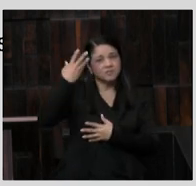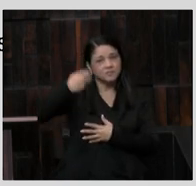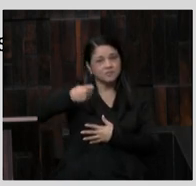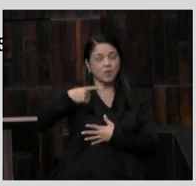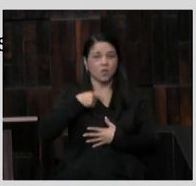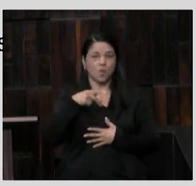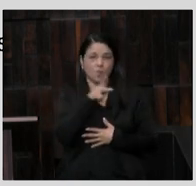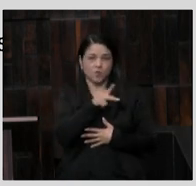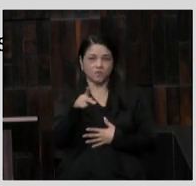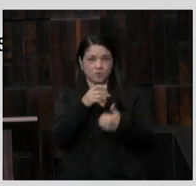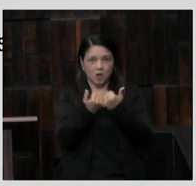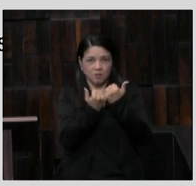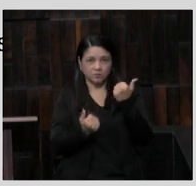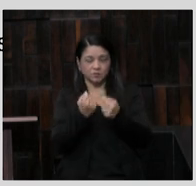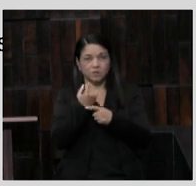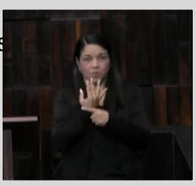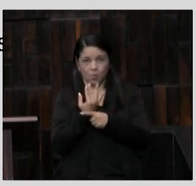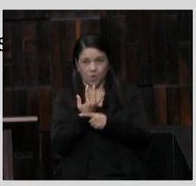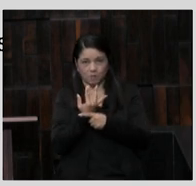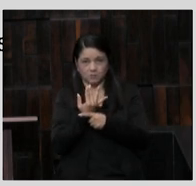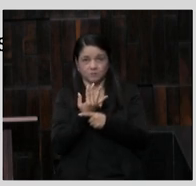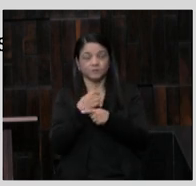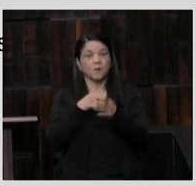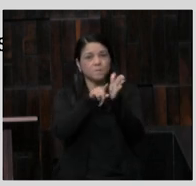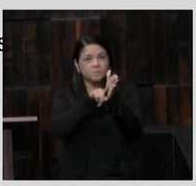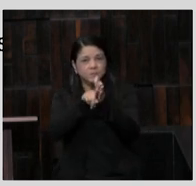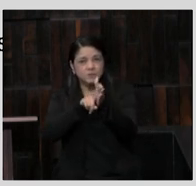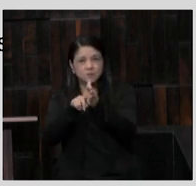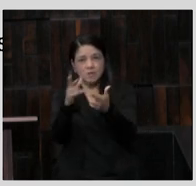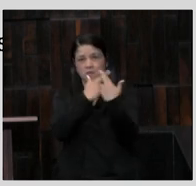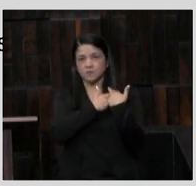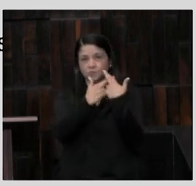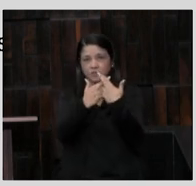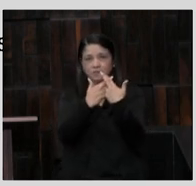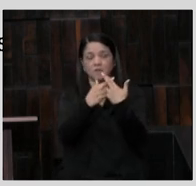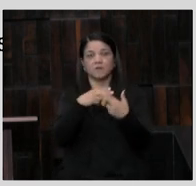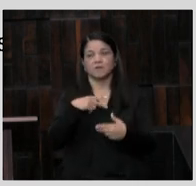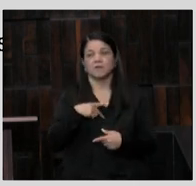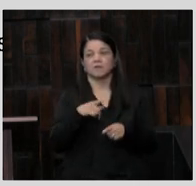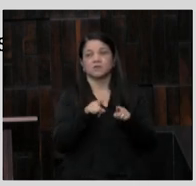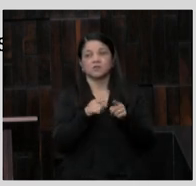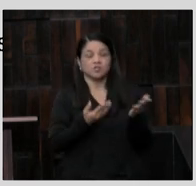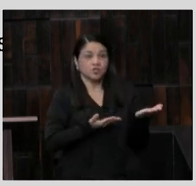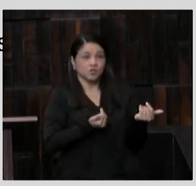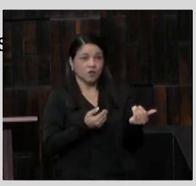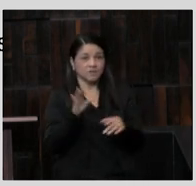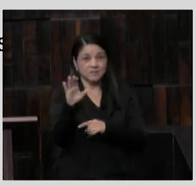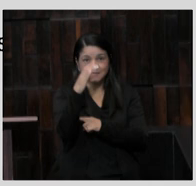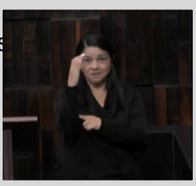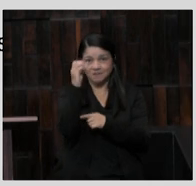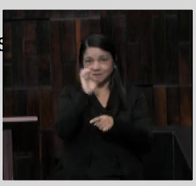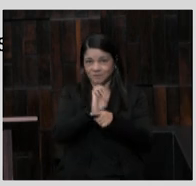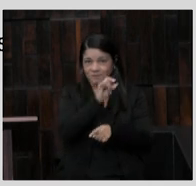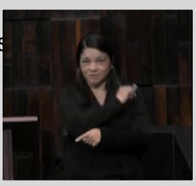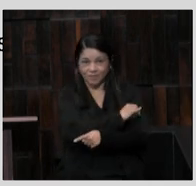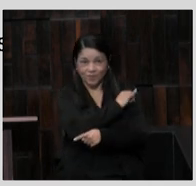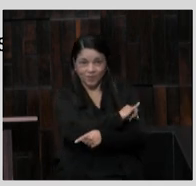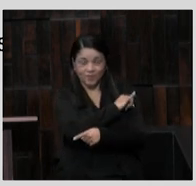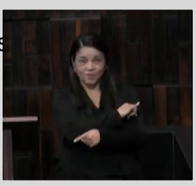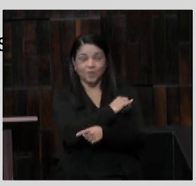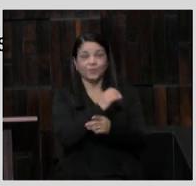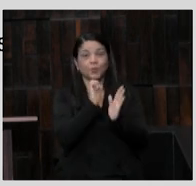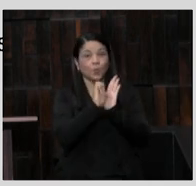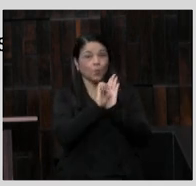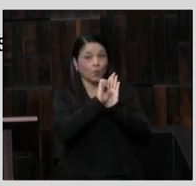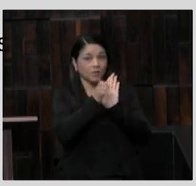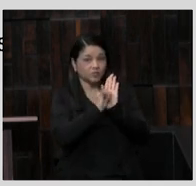professora adjunta da UERJ, sou pesquisadora responsável pelo LAVIMPI, Jovem Cientista do Estado do Rio de Janeiro. O